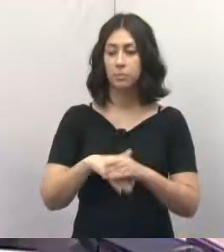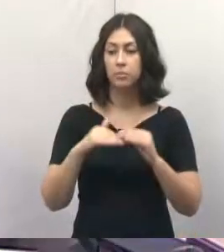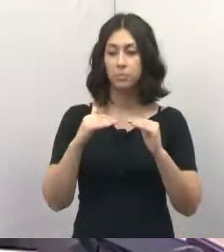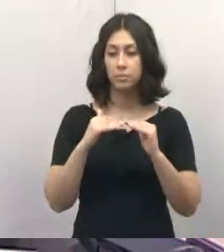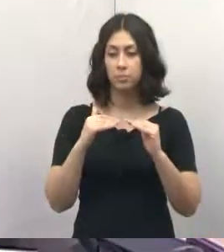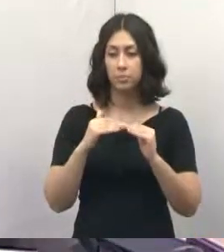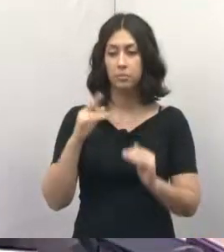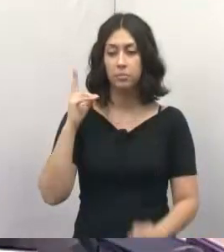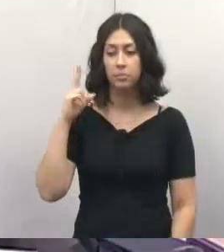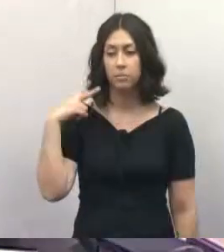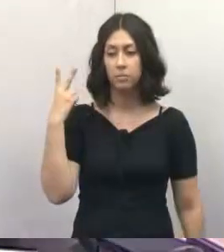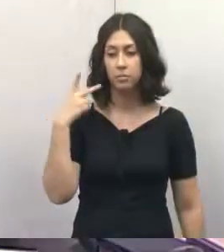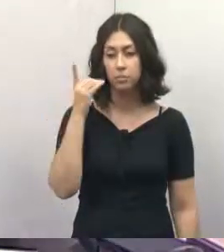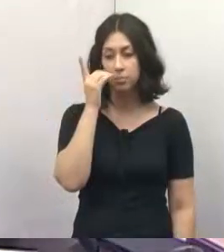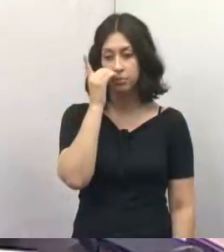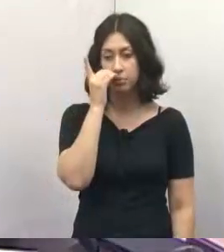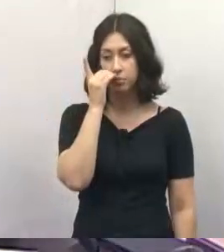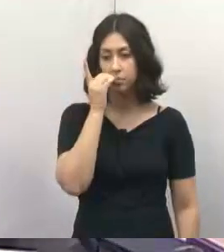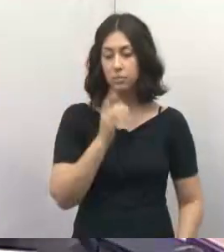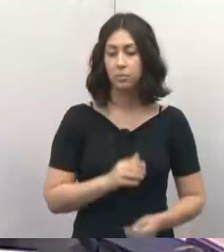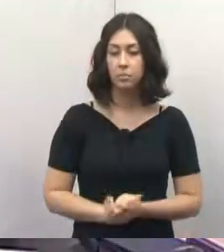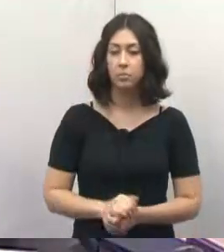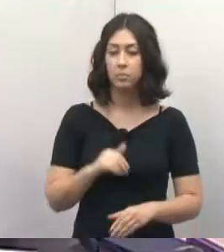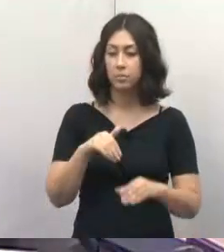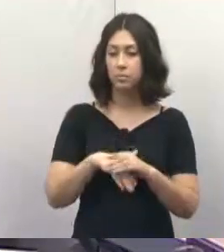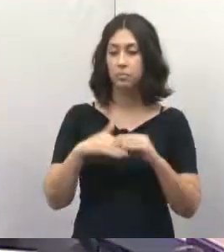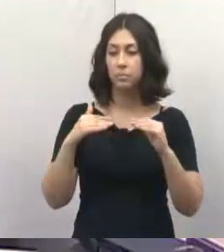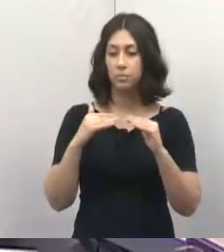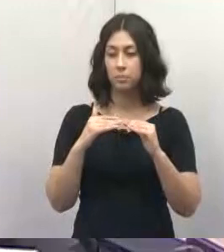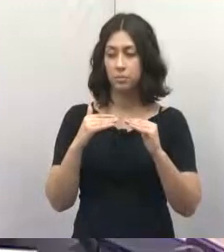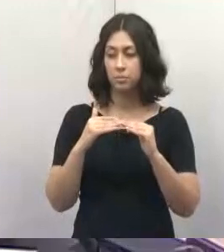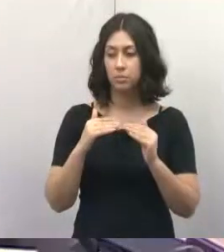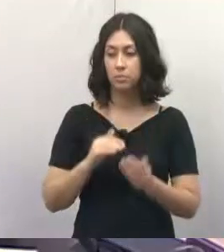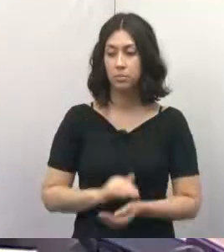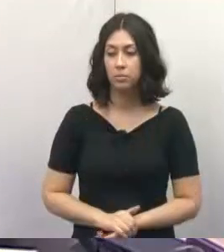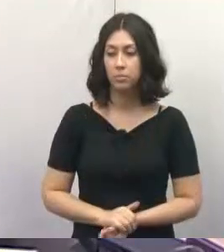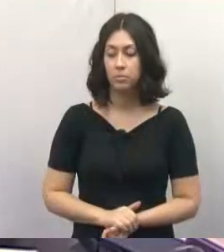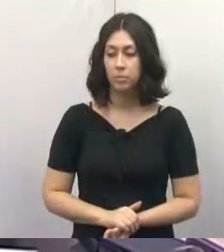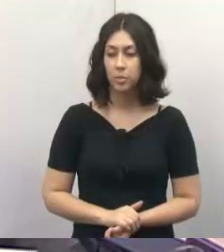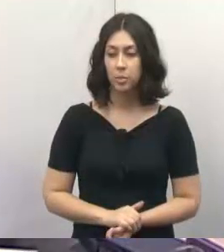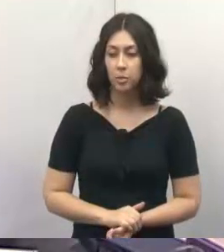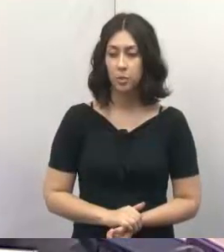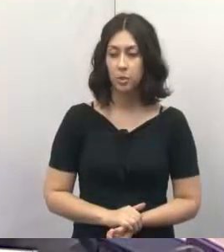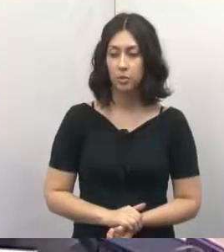Favorável. Como voto, vereador Dudi. Favorável.